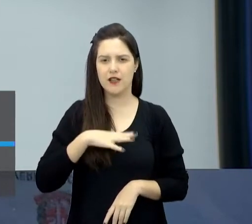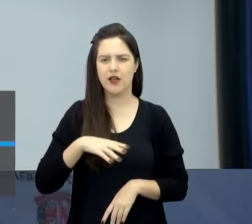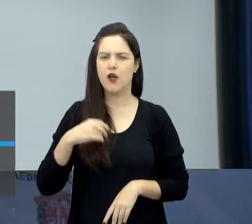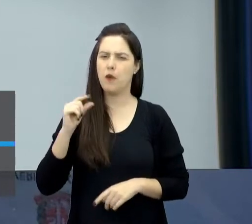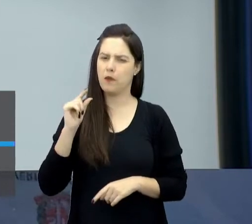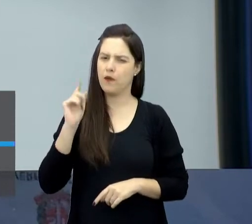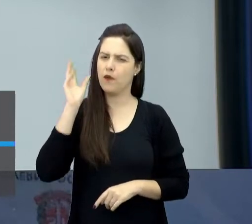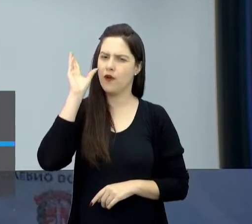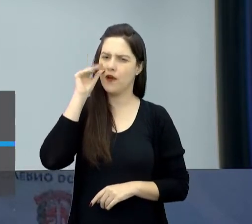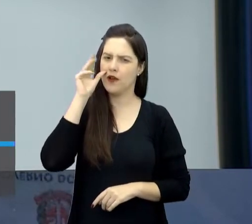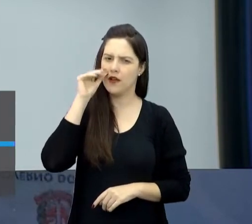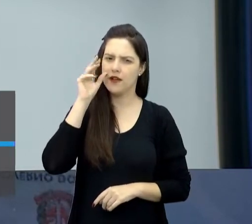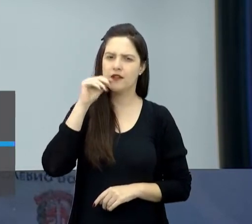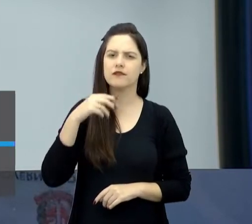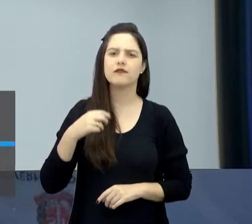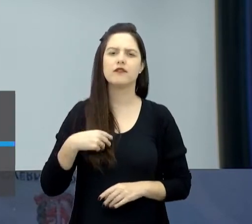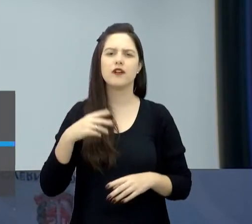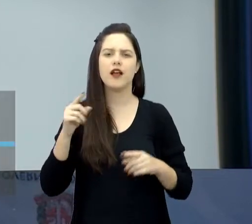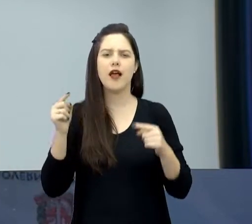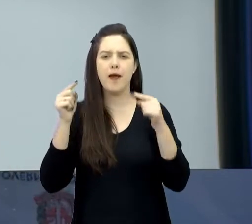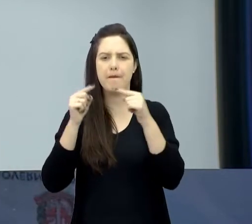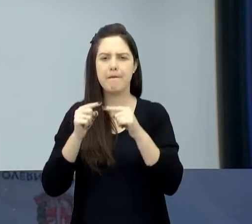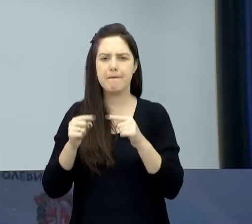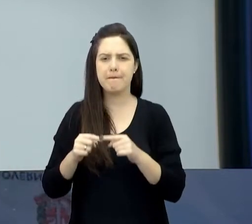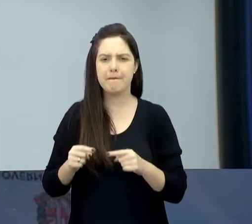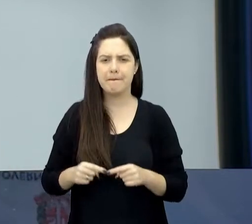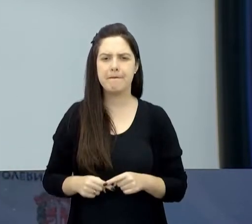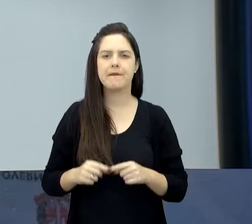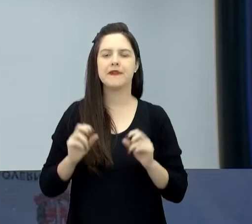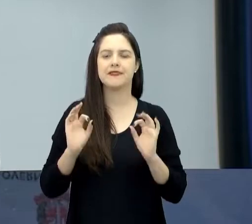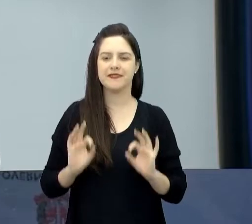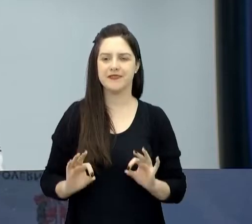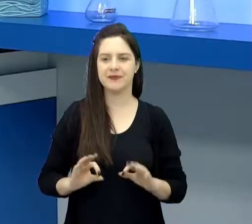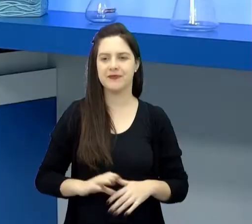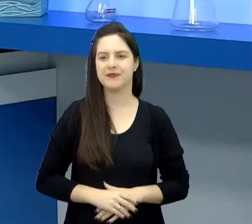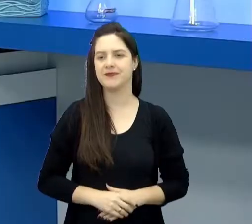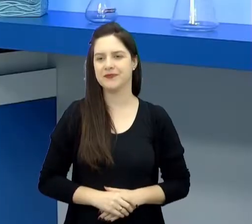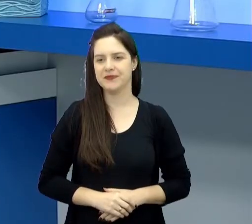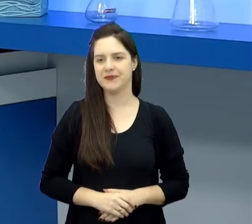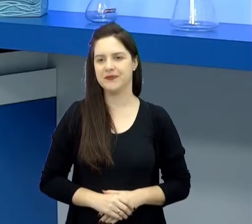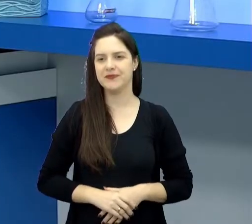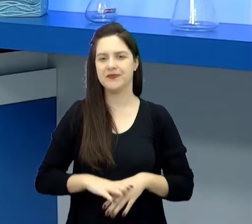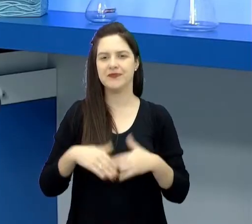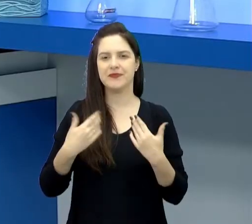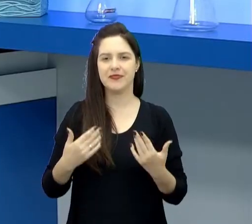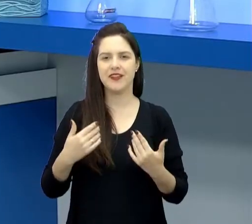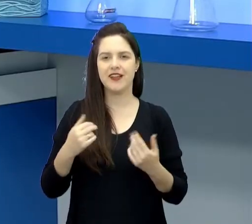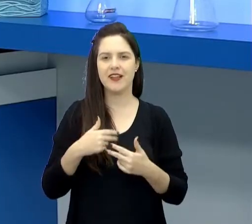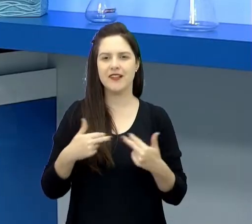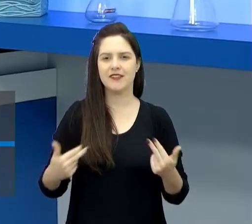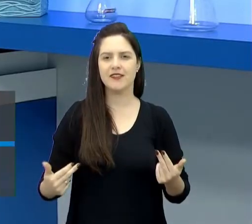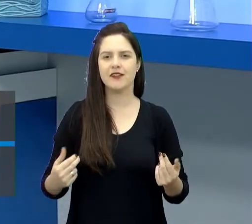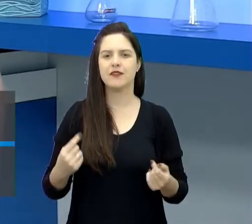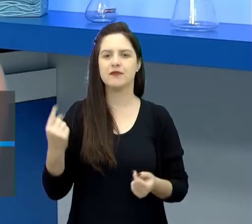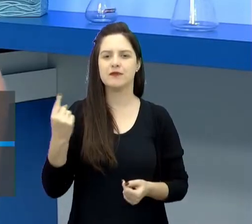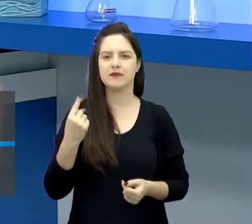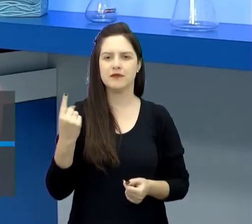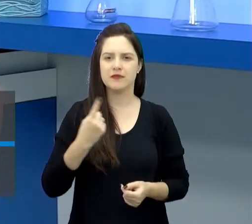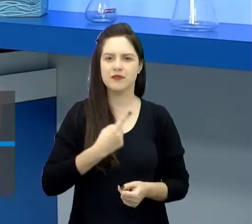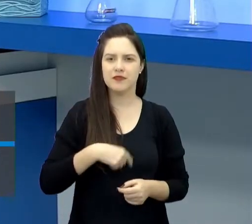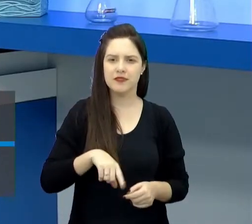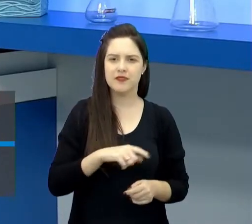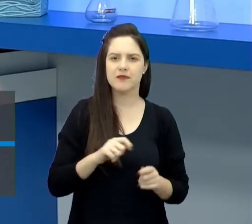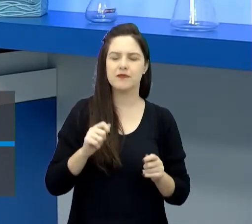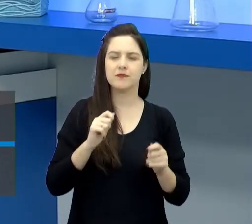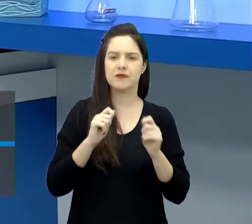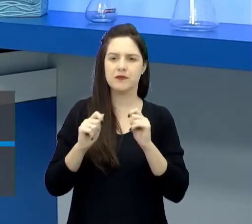curiosa e realmente quero aplicar essa educação financeira na minha vida. Exato. Como a professora também está aprendendo, vocês também estão